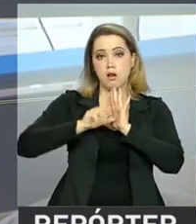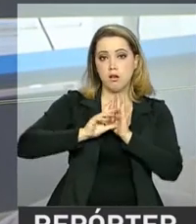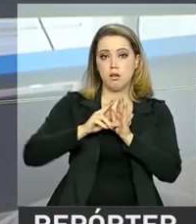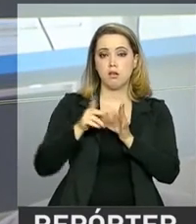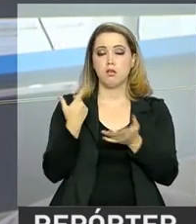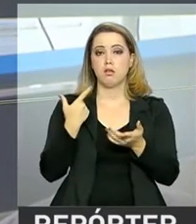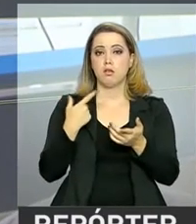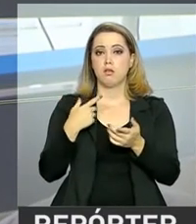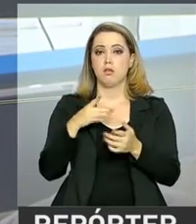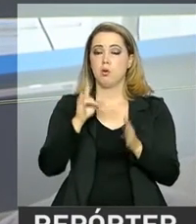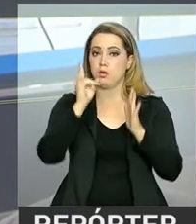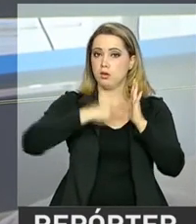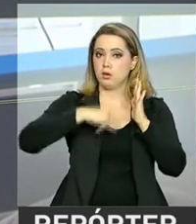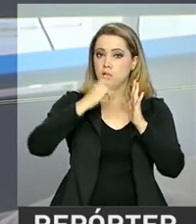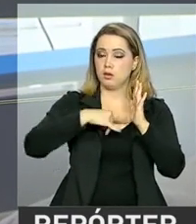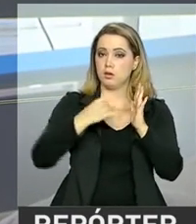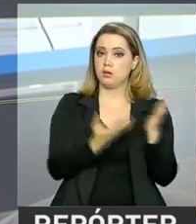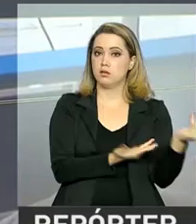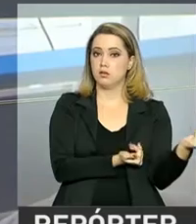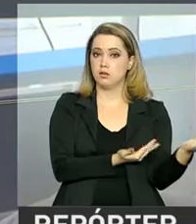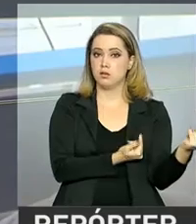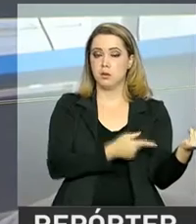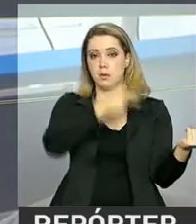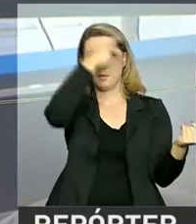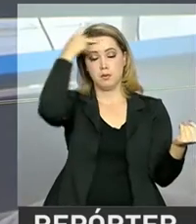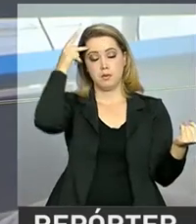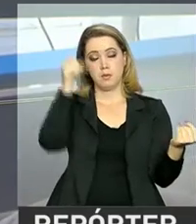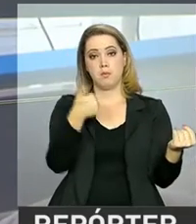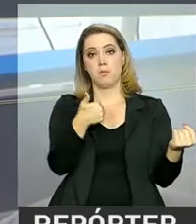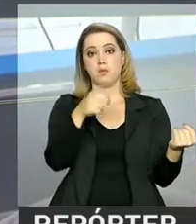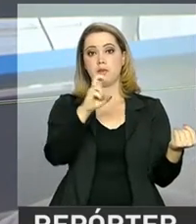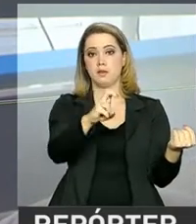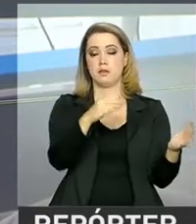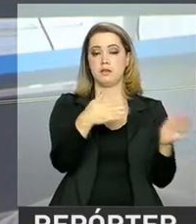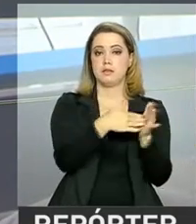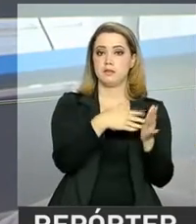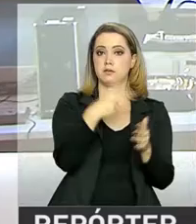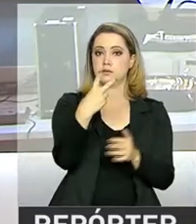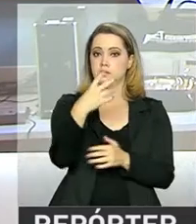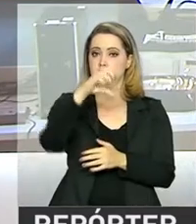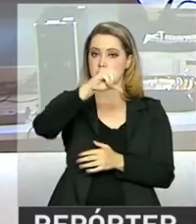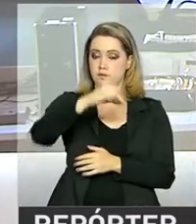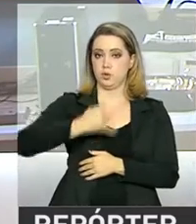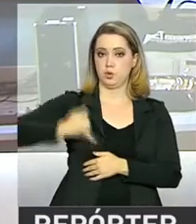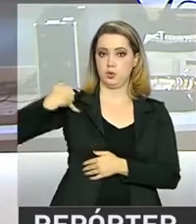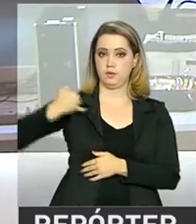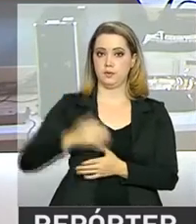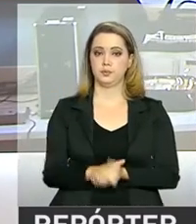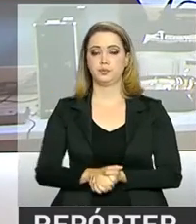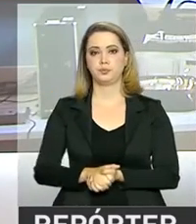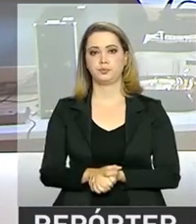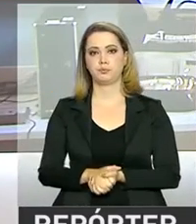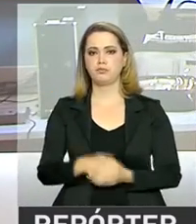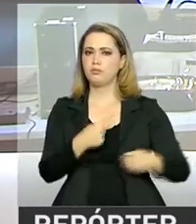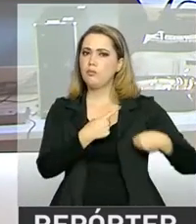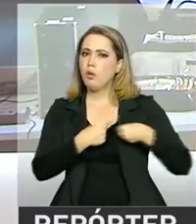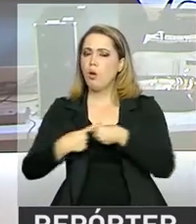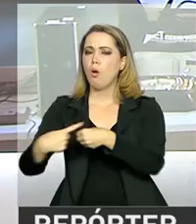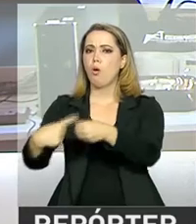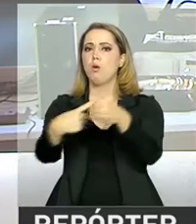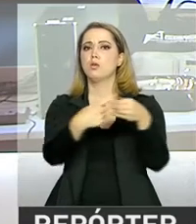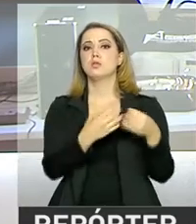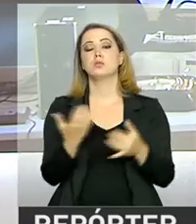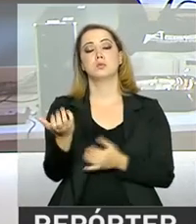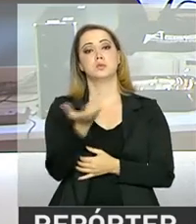pouco a identidade jovem até para pessoas entre 15 e 29 anos os municípios que querem participar do